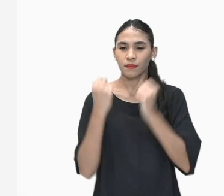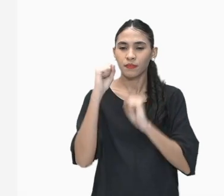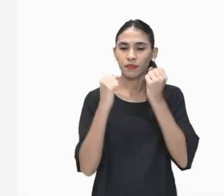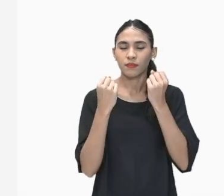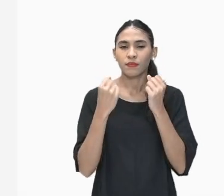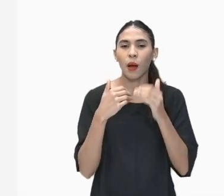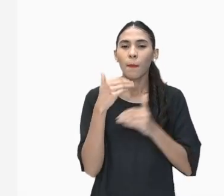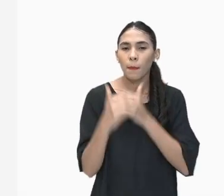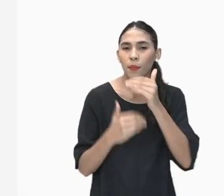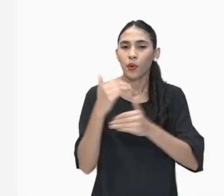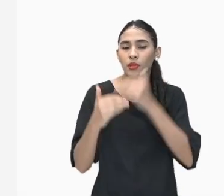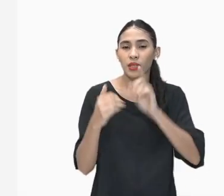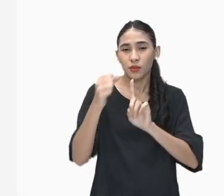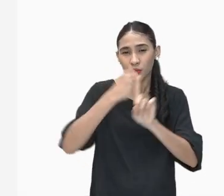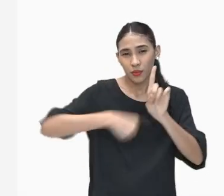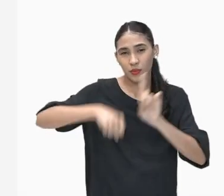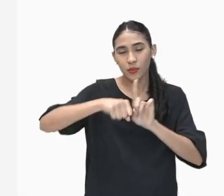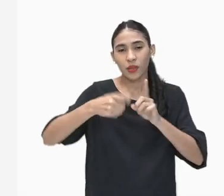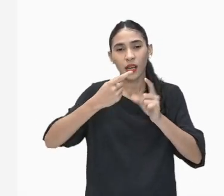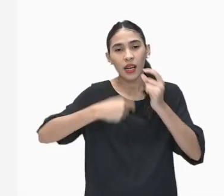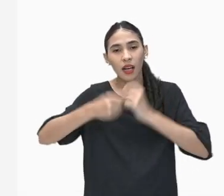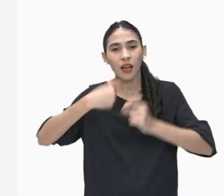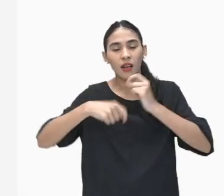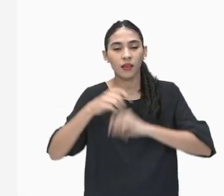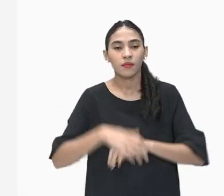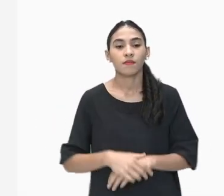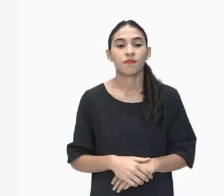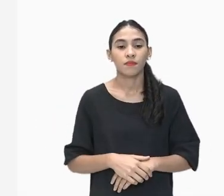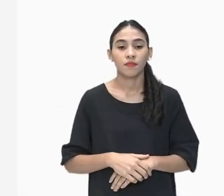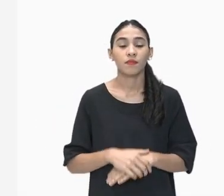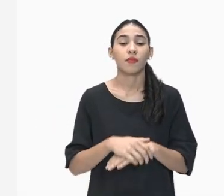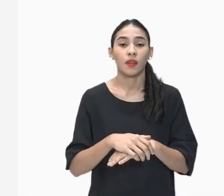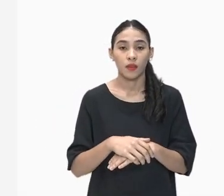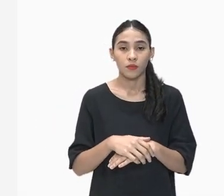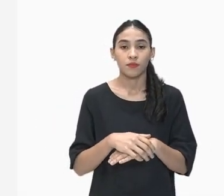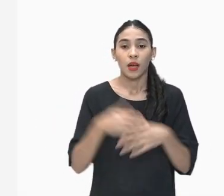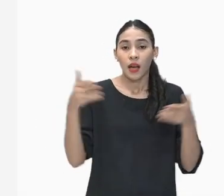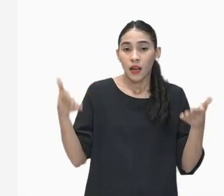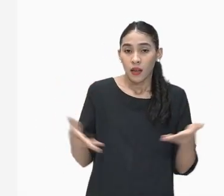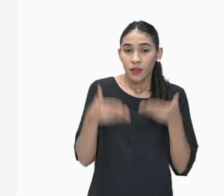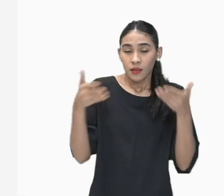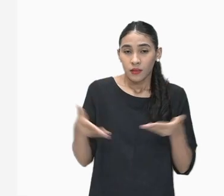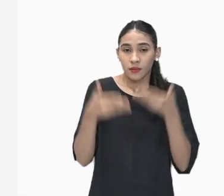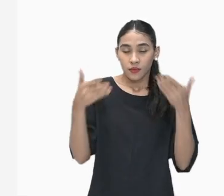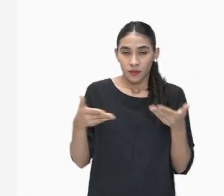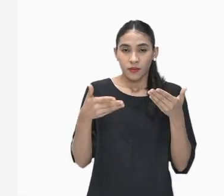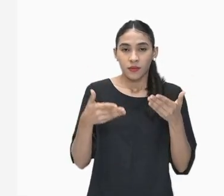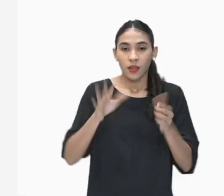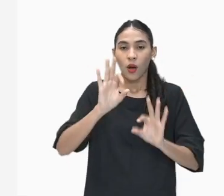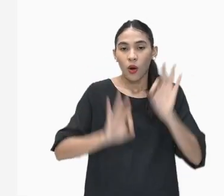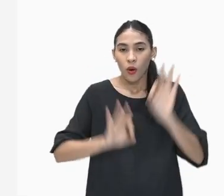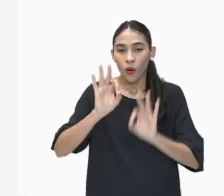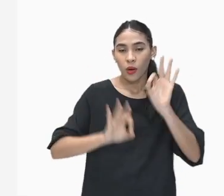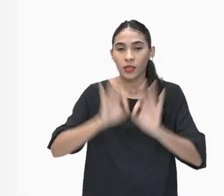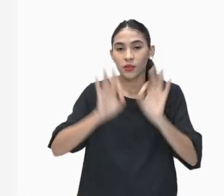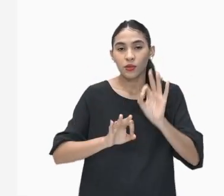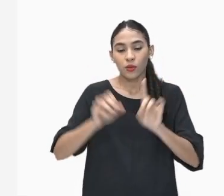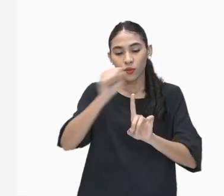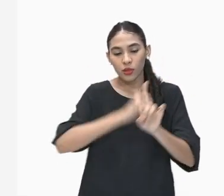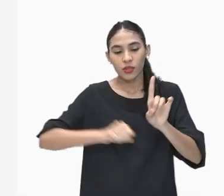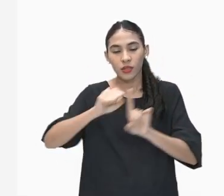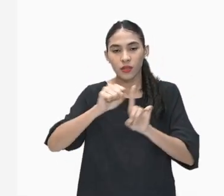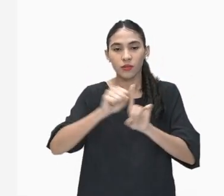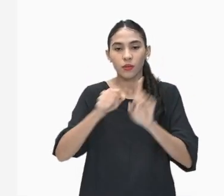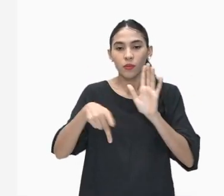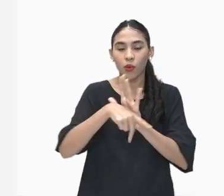do processo socioeconômico? Então, a Revolução Industrial promoveu uma reorganização social e econômica na